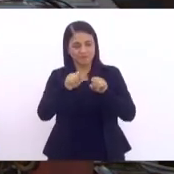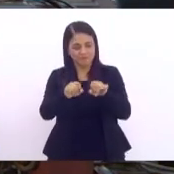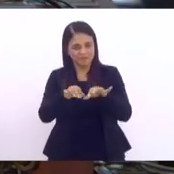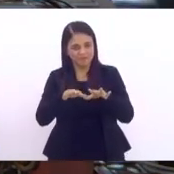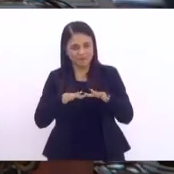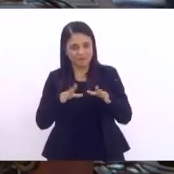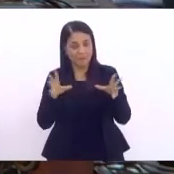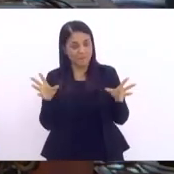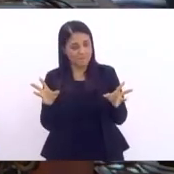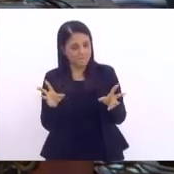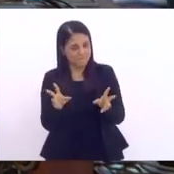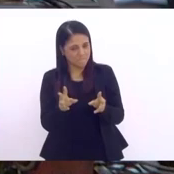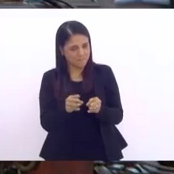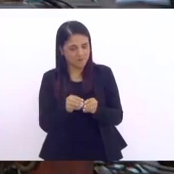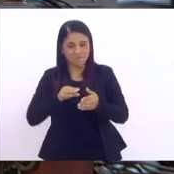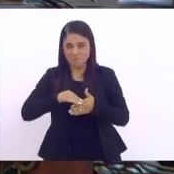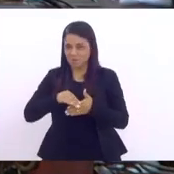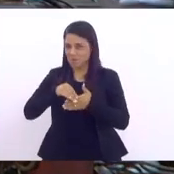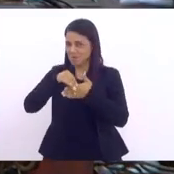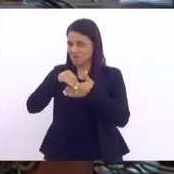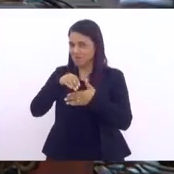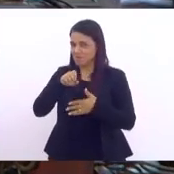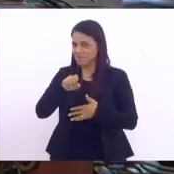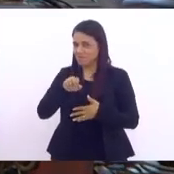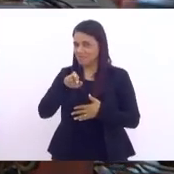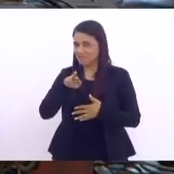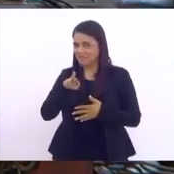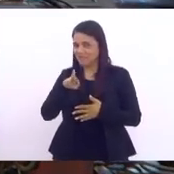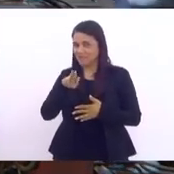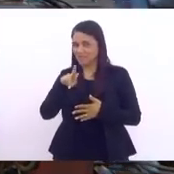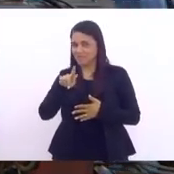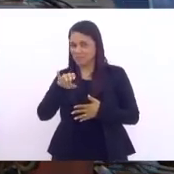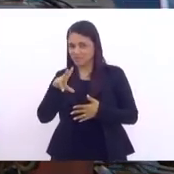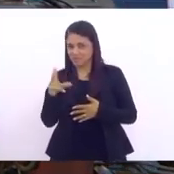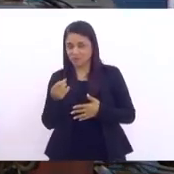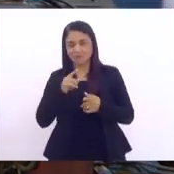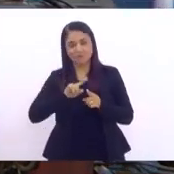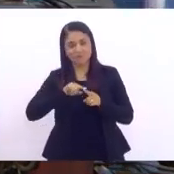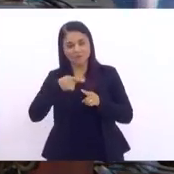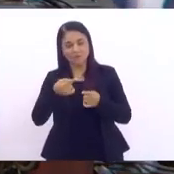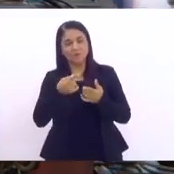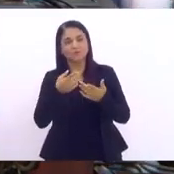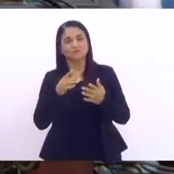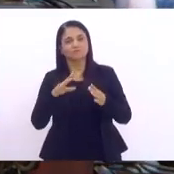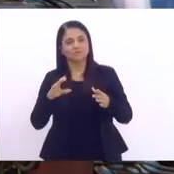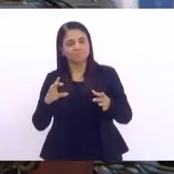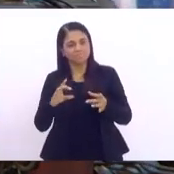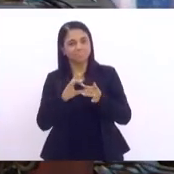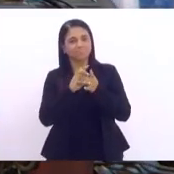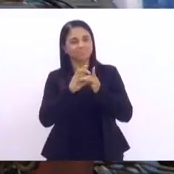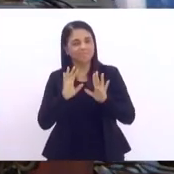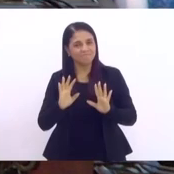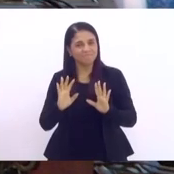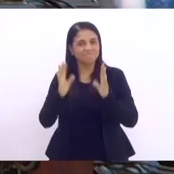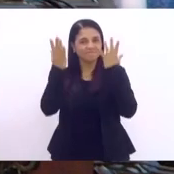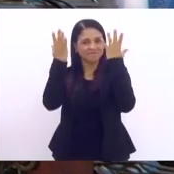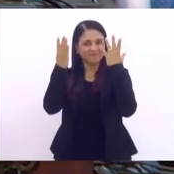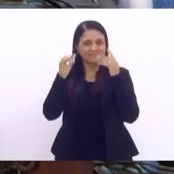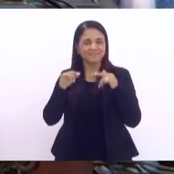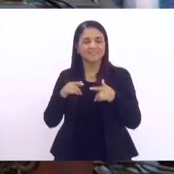Serginho. Em seguida, a gente vai fazer nossa confraternização. Então, que possamos ter proveito dessa última sessão, deixando